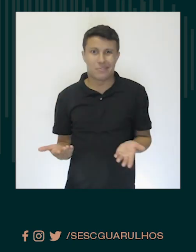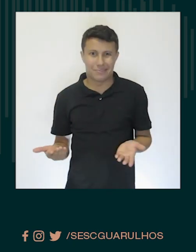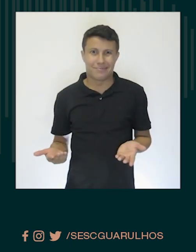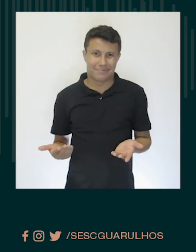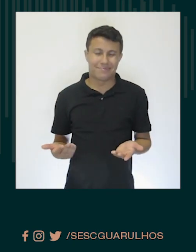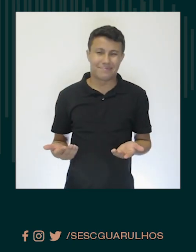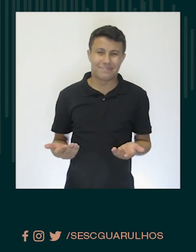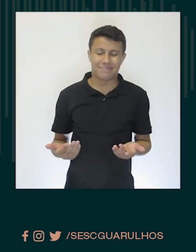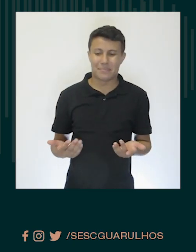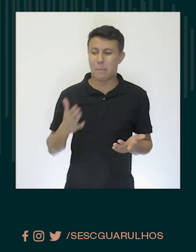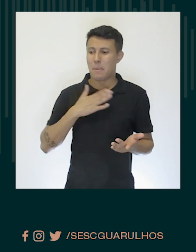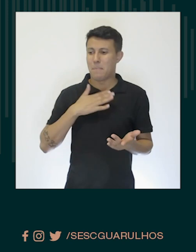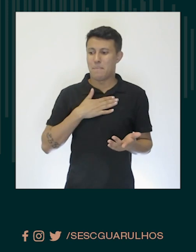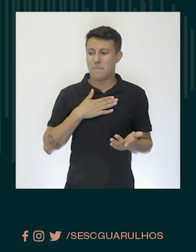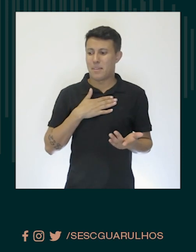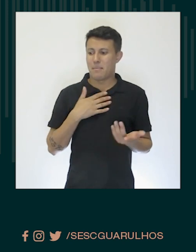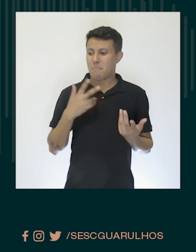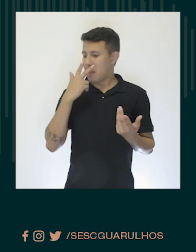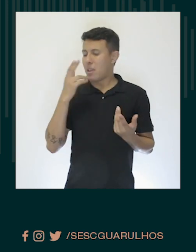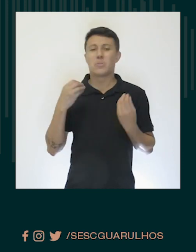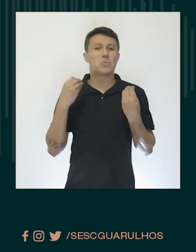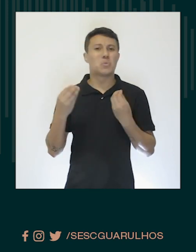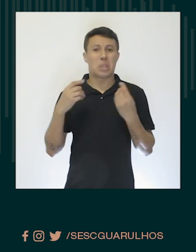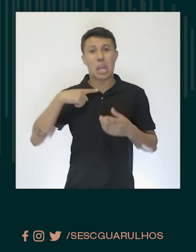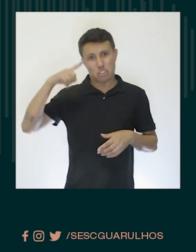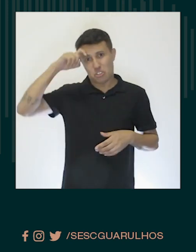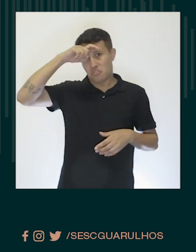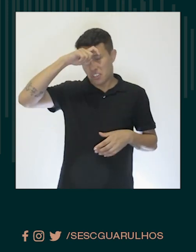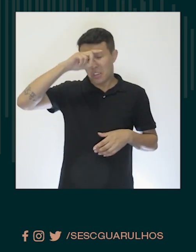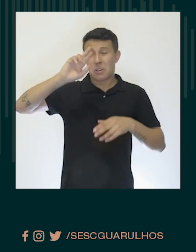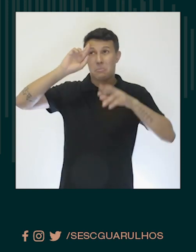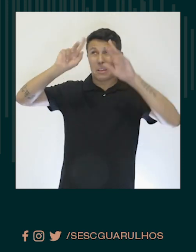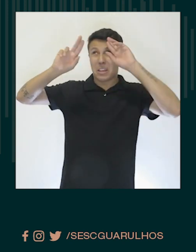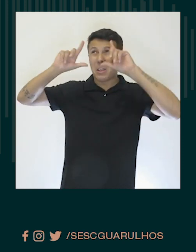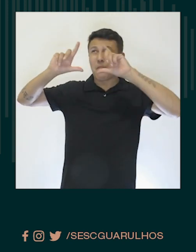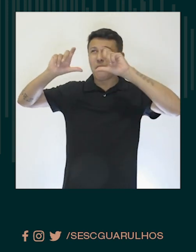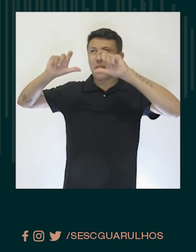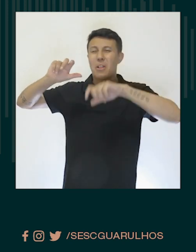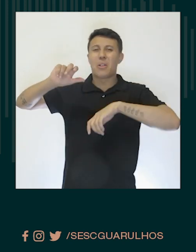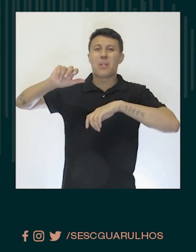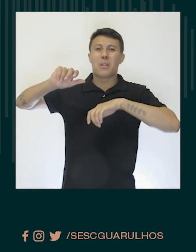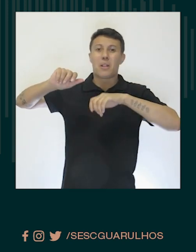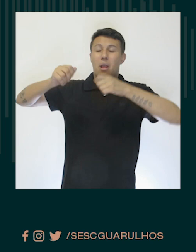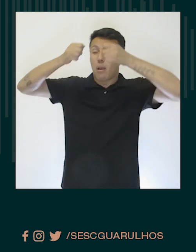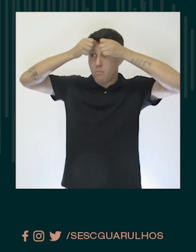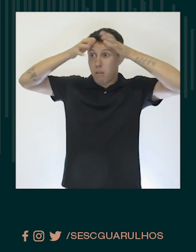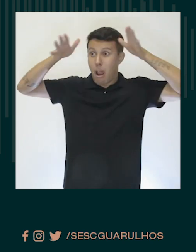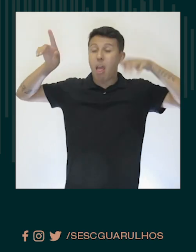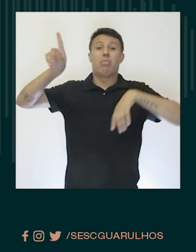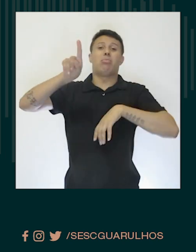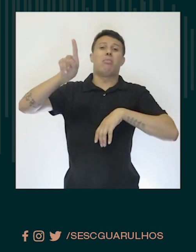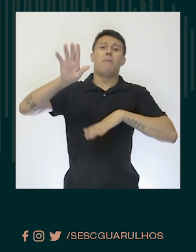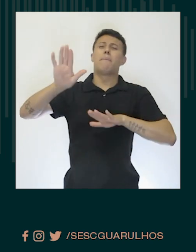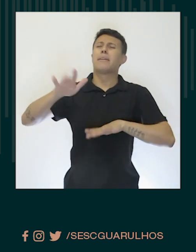Para mim ficou realmente um pouco mais difícil. A minha criação fotográfica, ela não é uma vasta criação, eu não sou uma pessoa que está